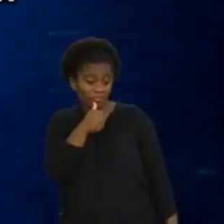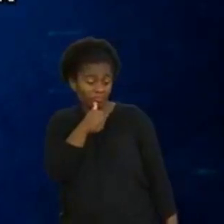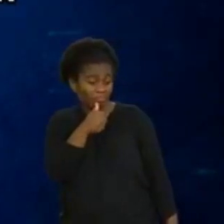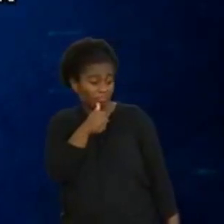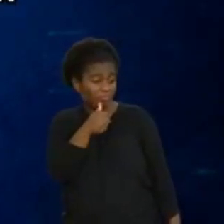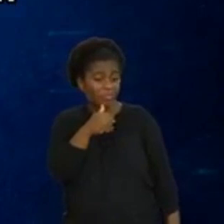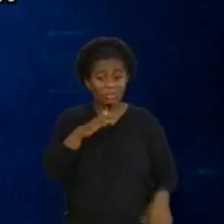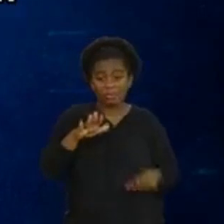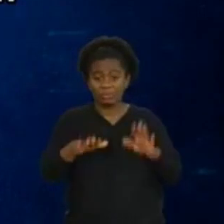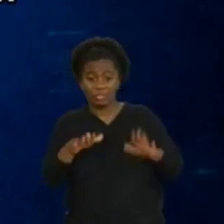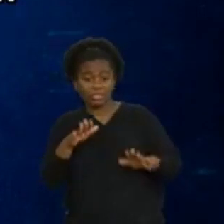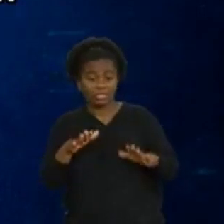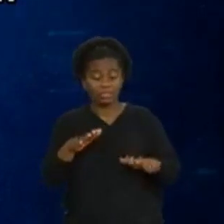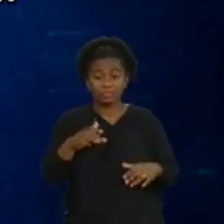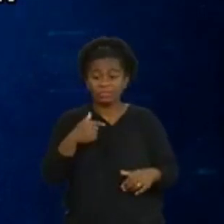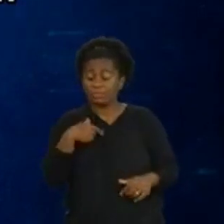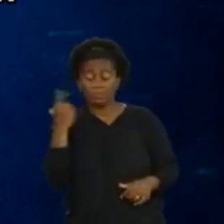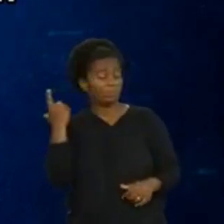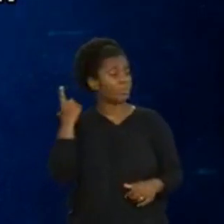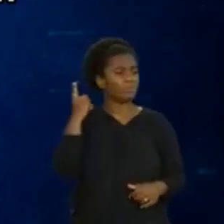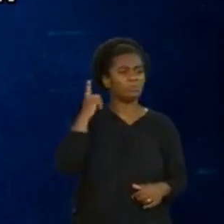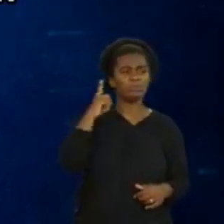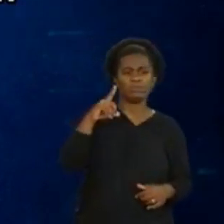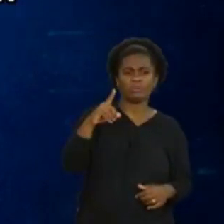Muitas vezes não consigo